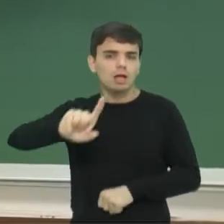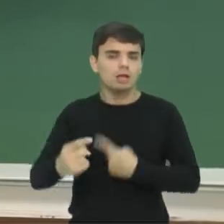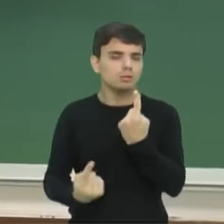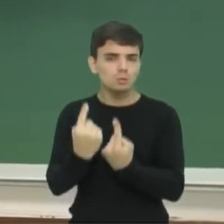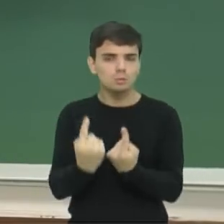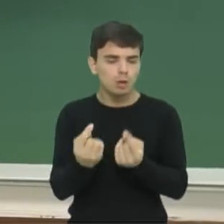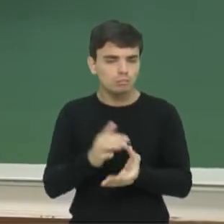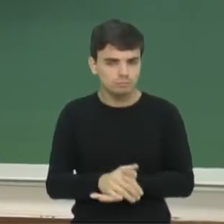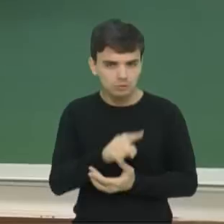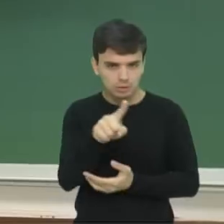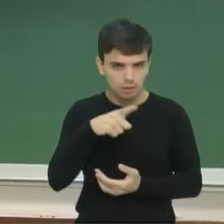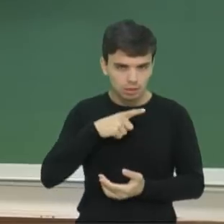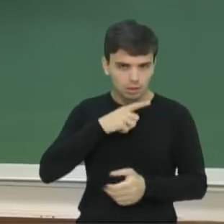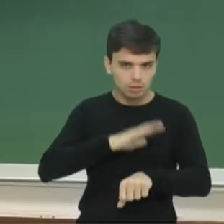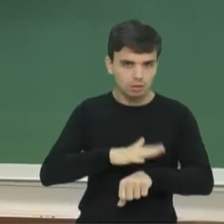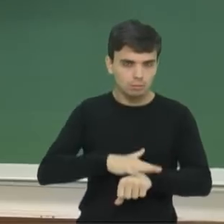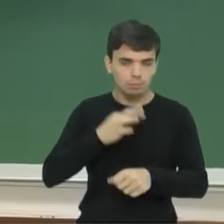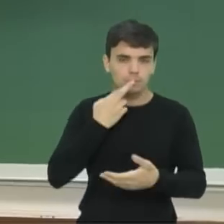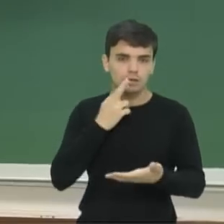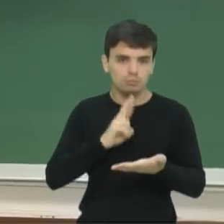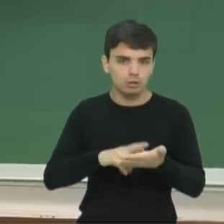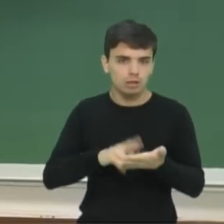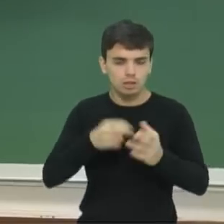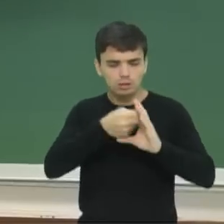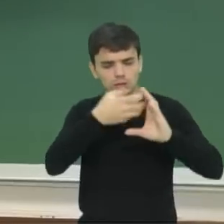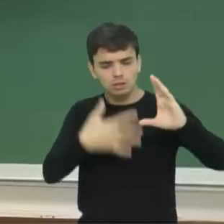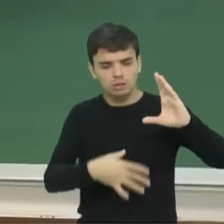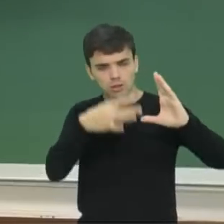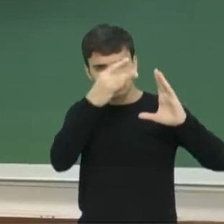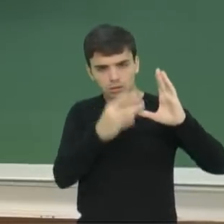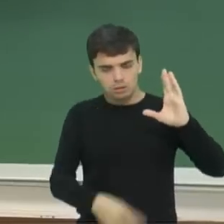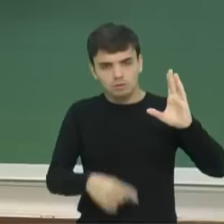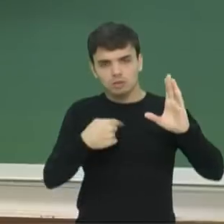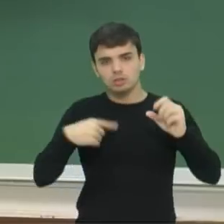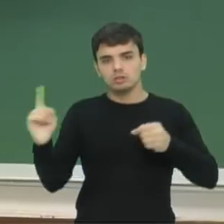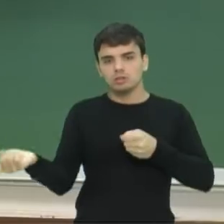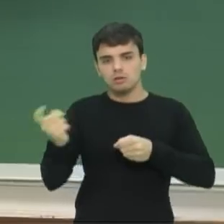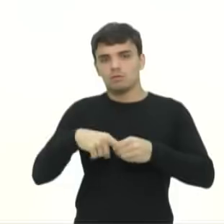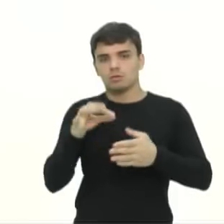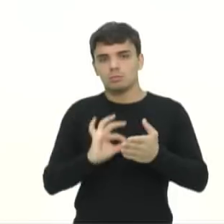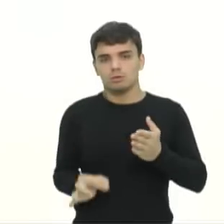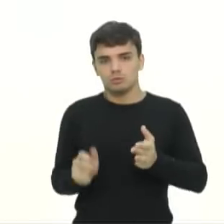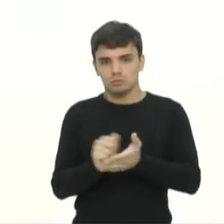no judô? Vamos ter um tempinho para descrever quais são essas formas e já voltamos com a correção.